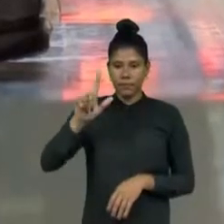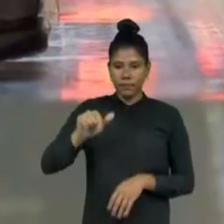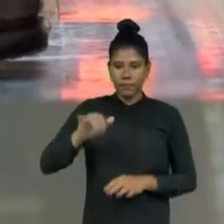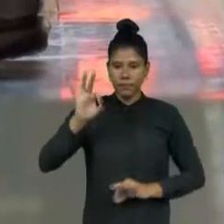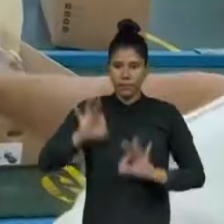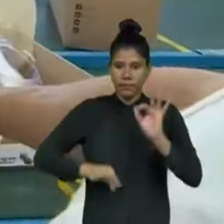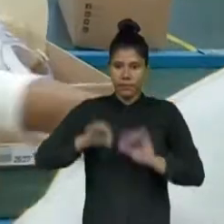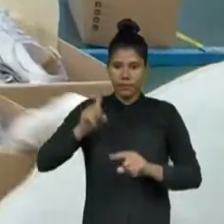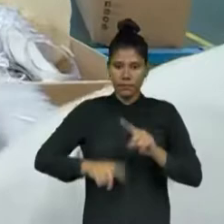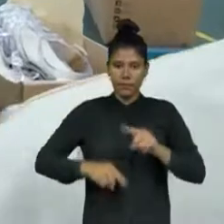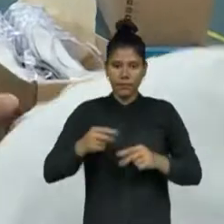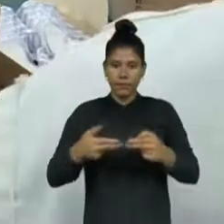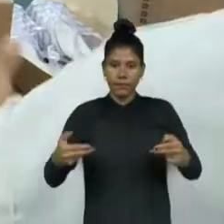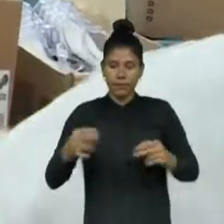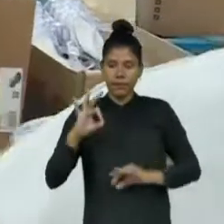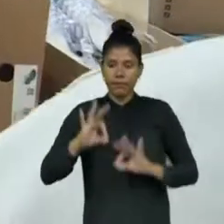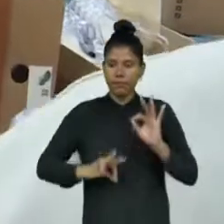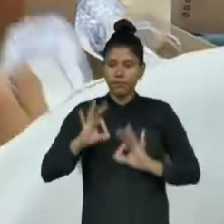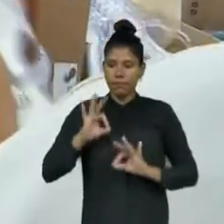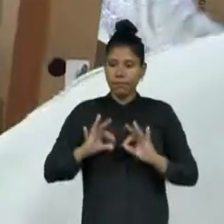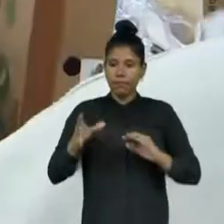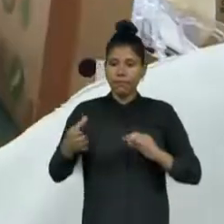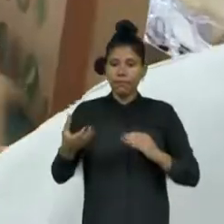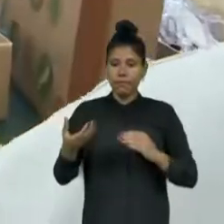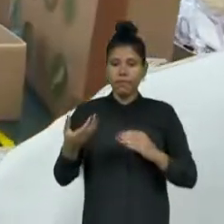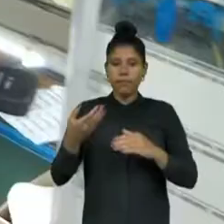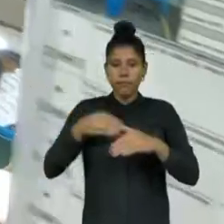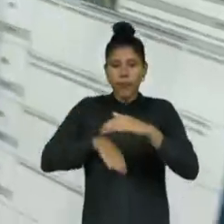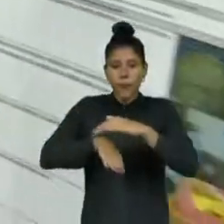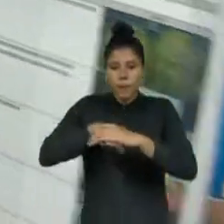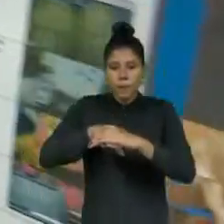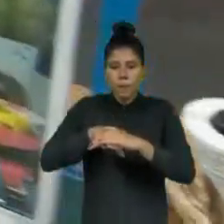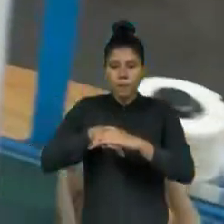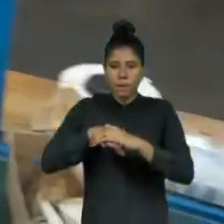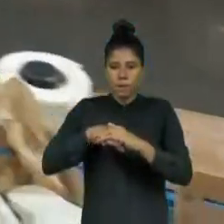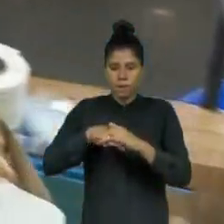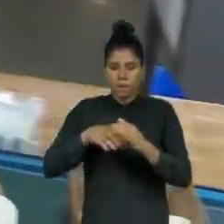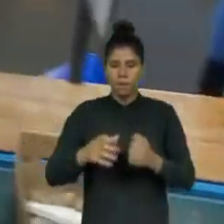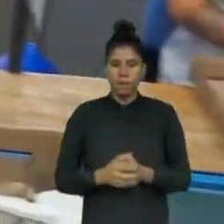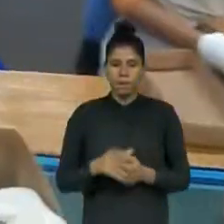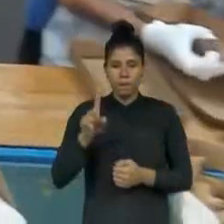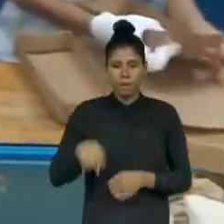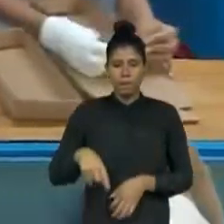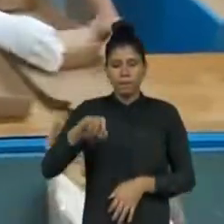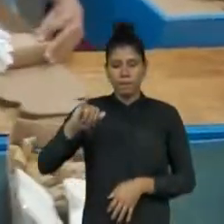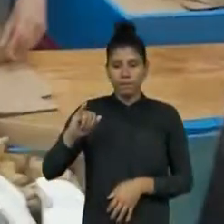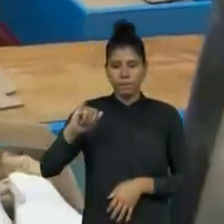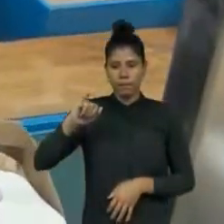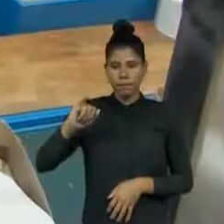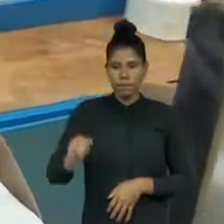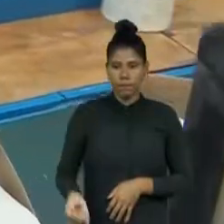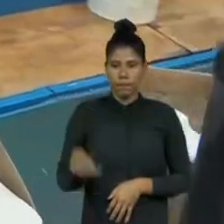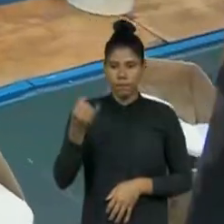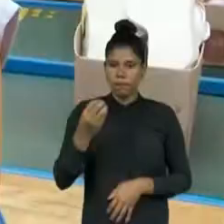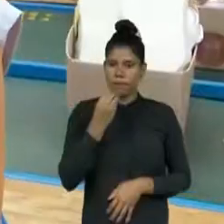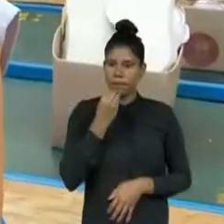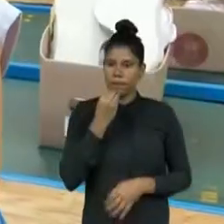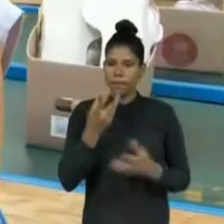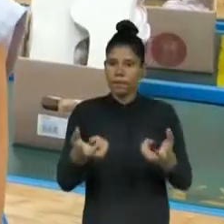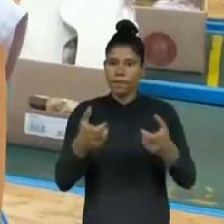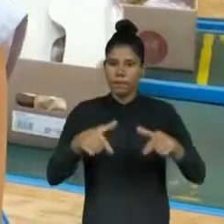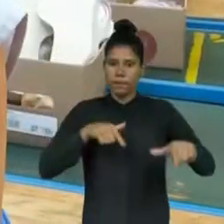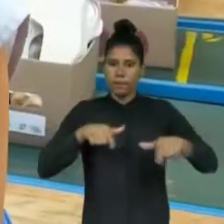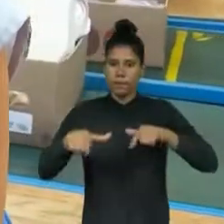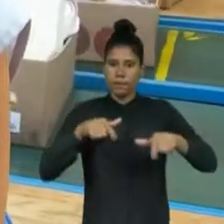material, montagem e embalagem de calçados. Uma oportunidade para os mais jovens que buscam se inserir no mercado de trabalho. Tem